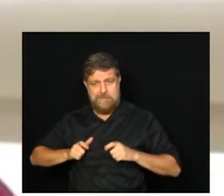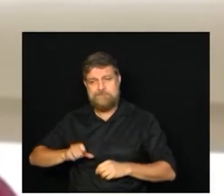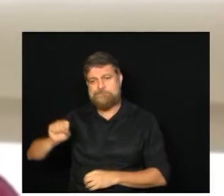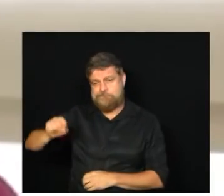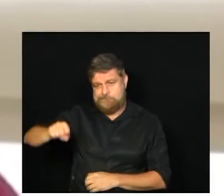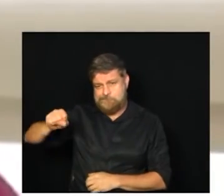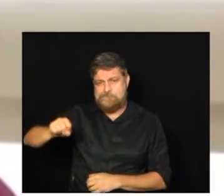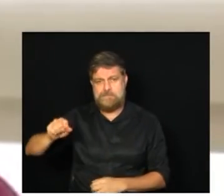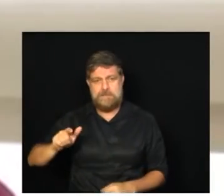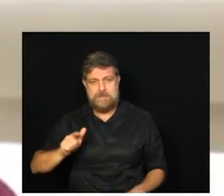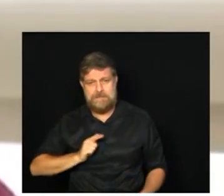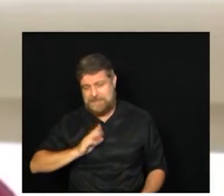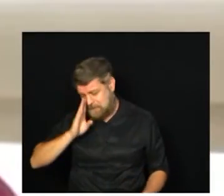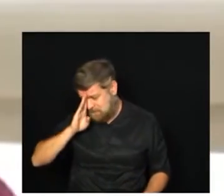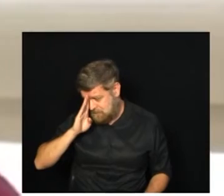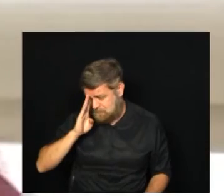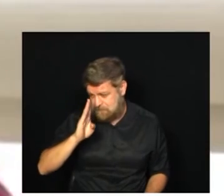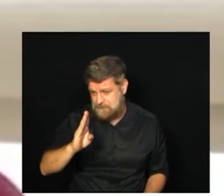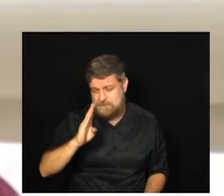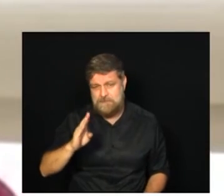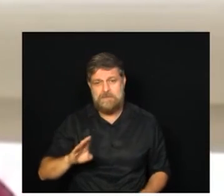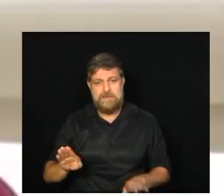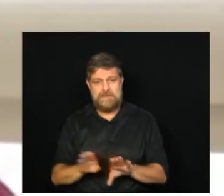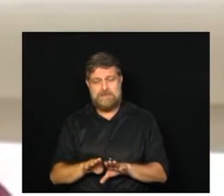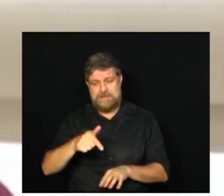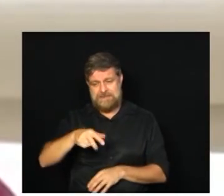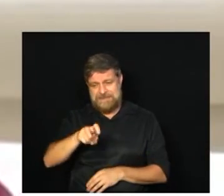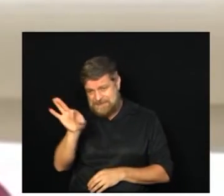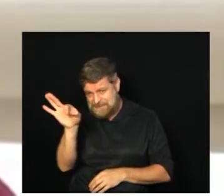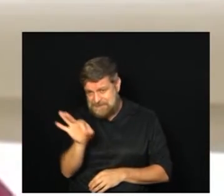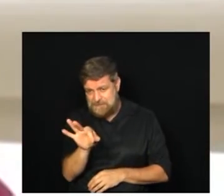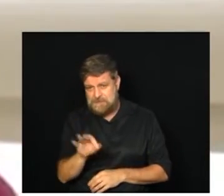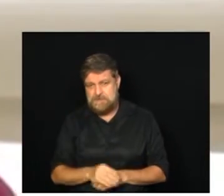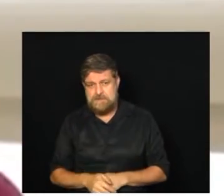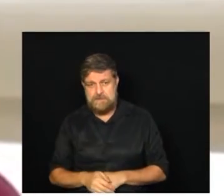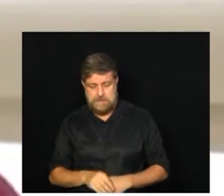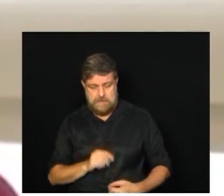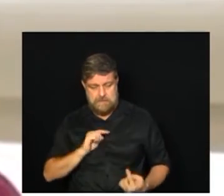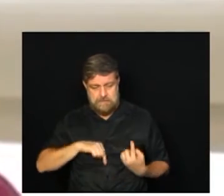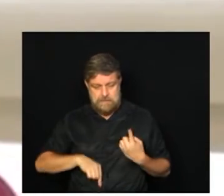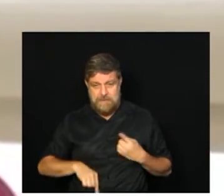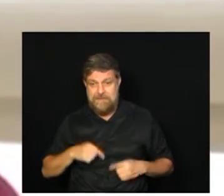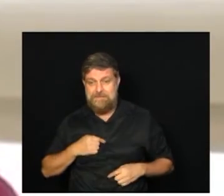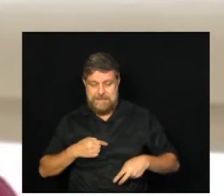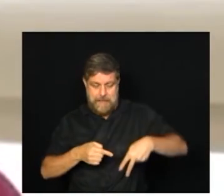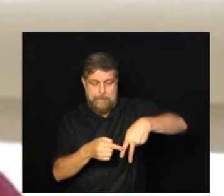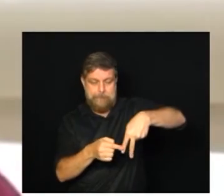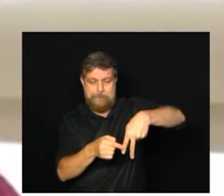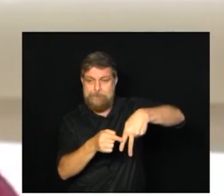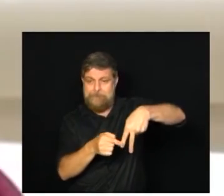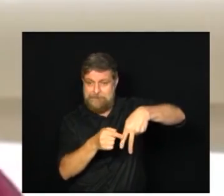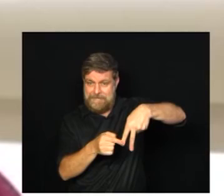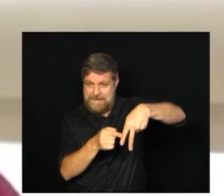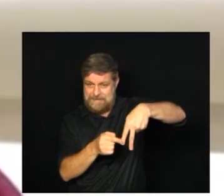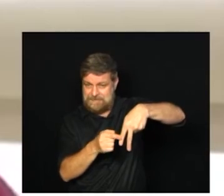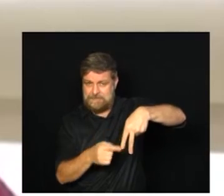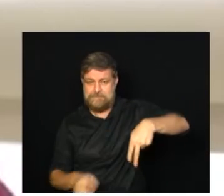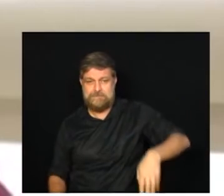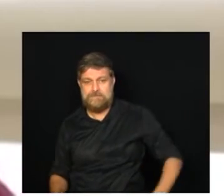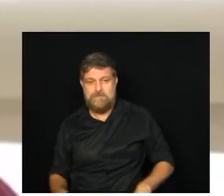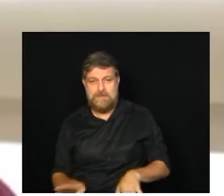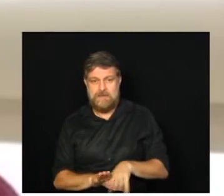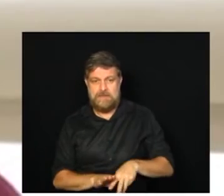de uma veia ou artéria, o que dificulta a circulação. E quais são os cuidados para quem